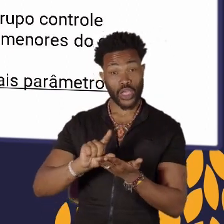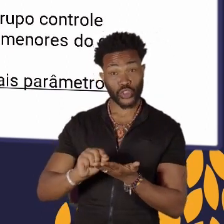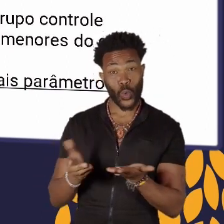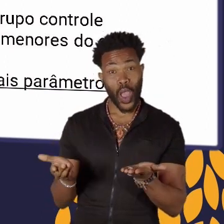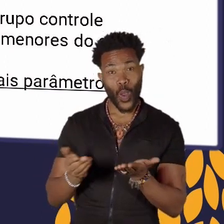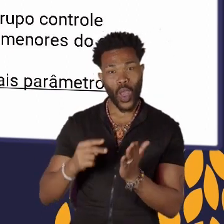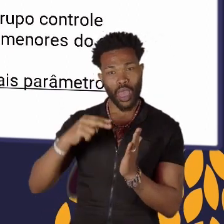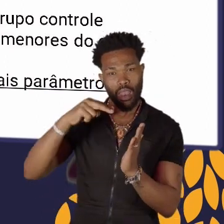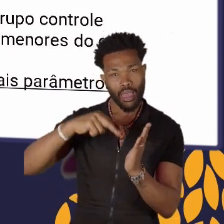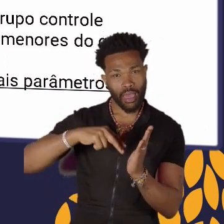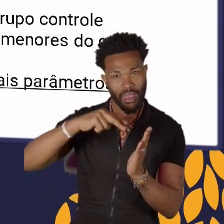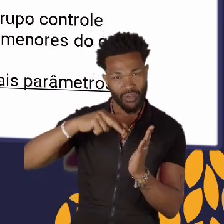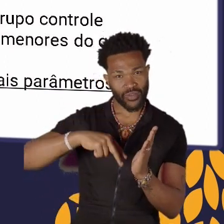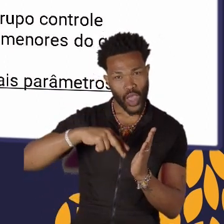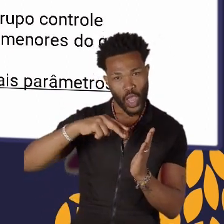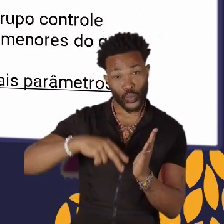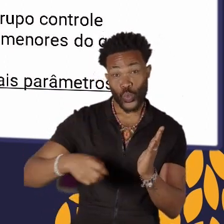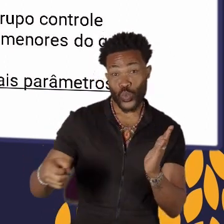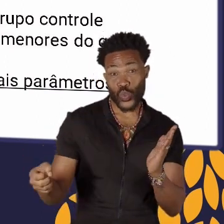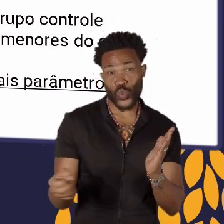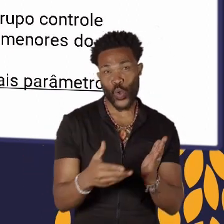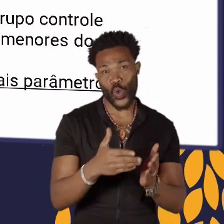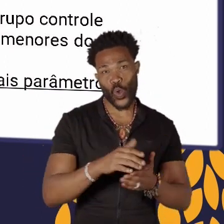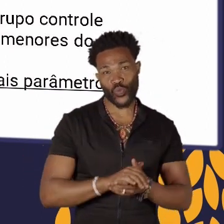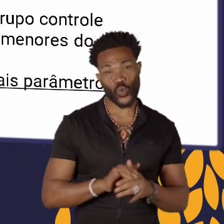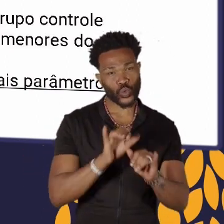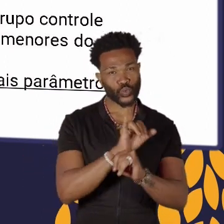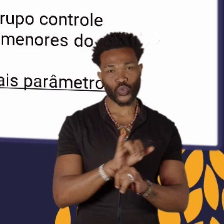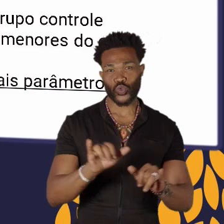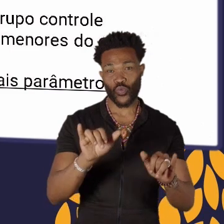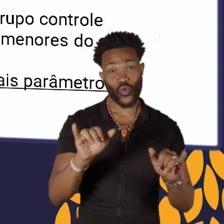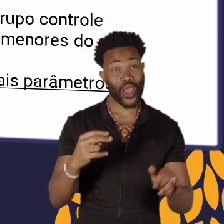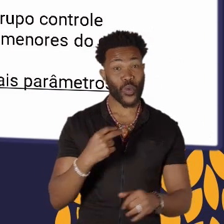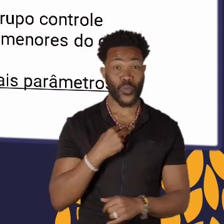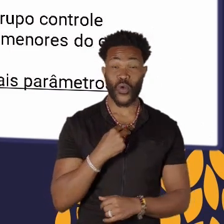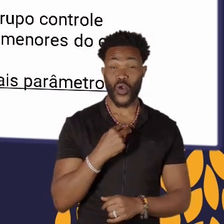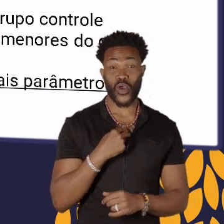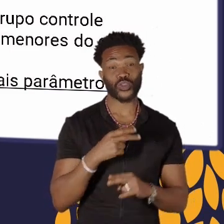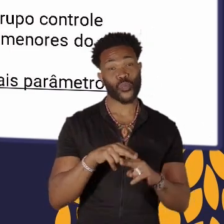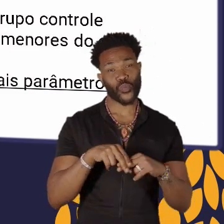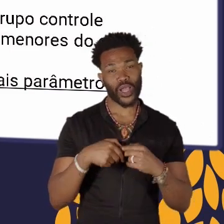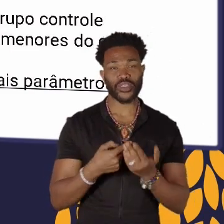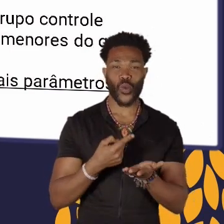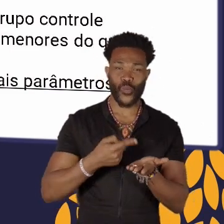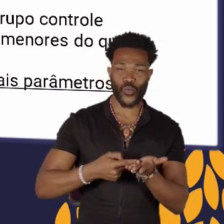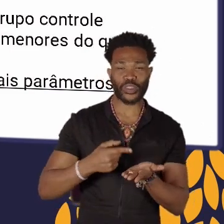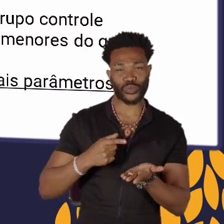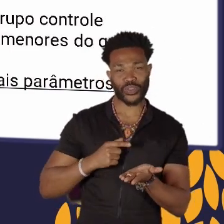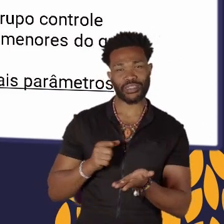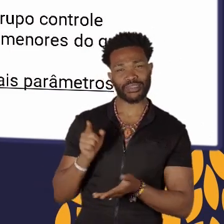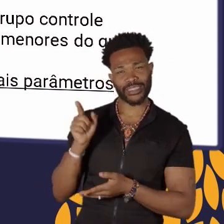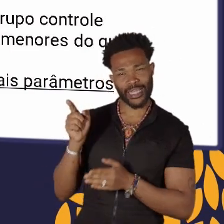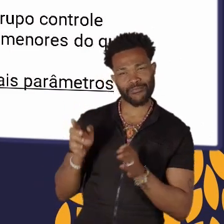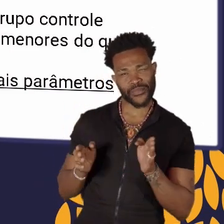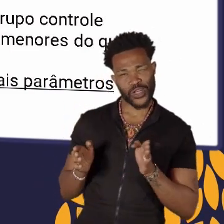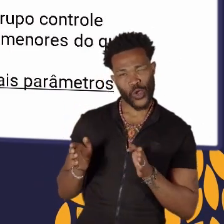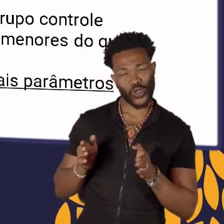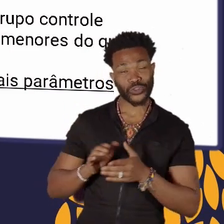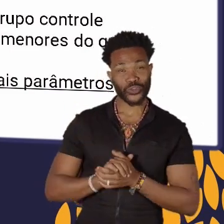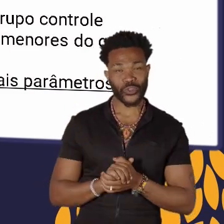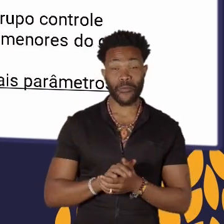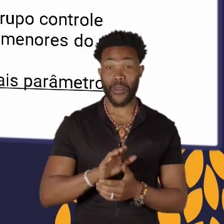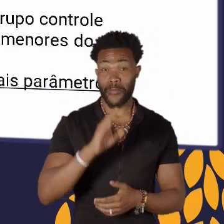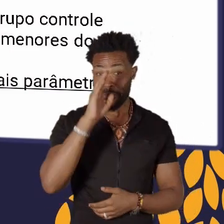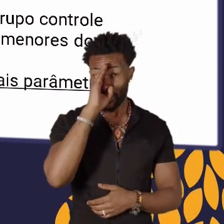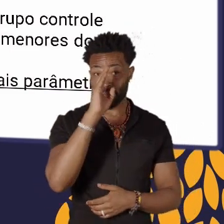apreciação, e ele é inédito, eu não posso divulgar por conta do compromisso que você tem com o periódico, mas os